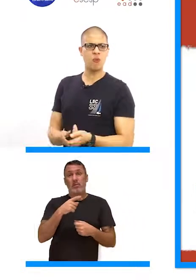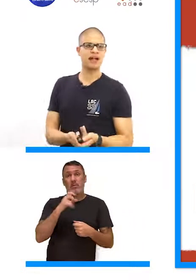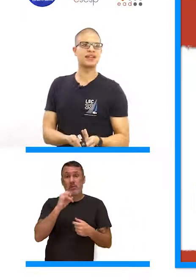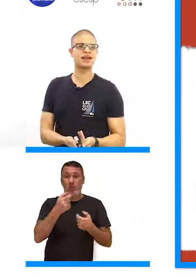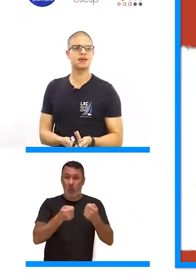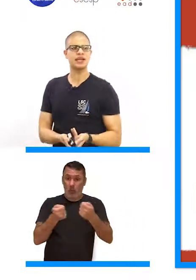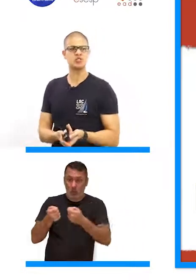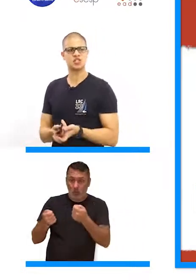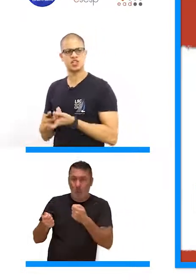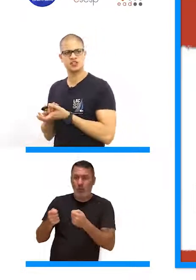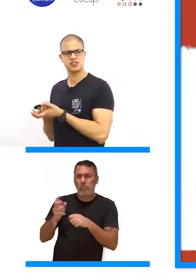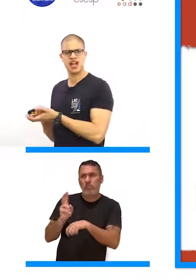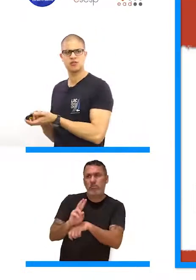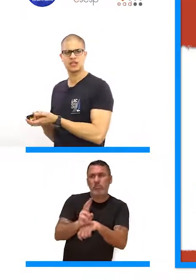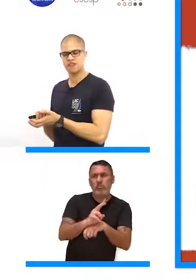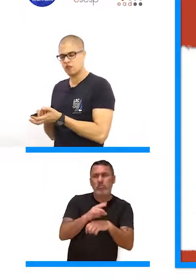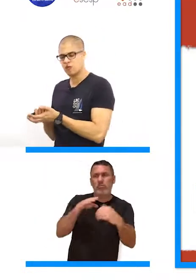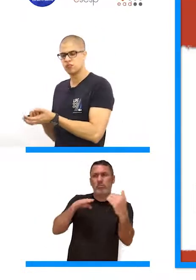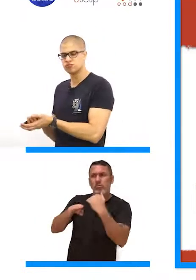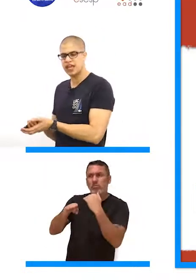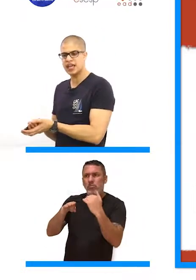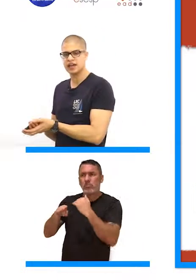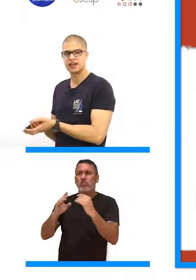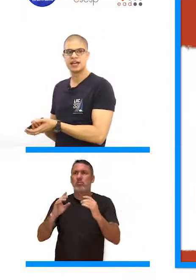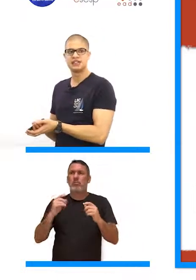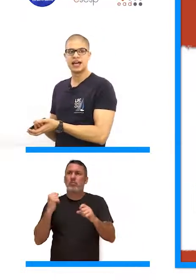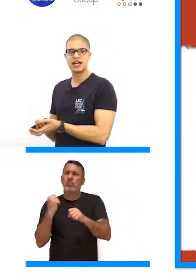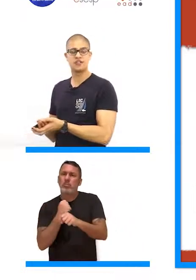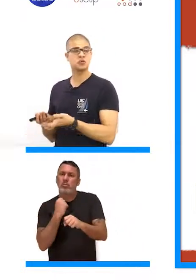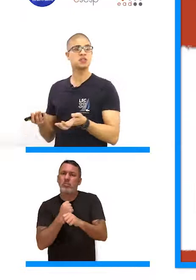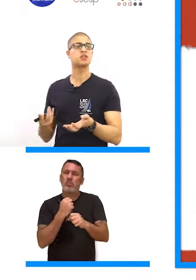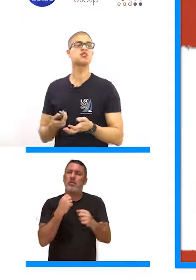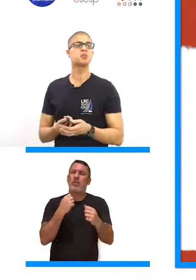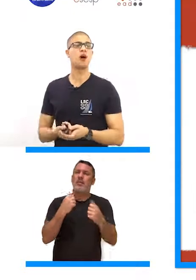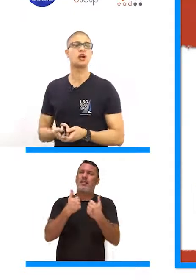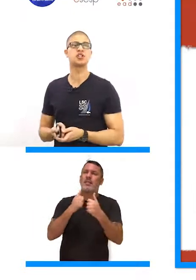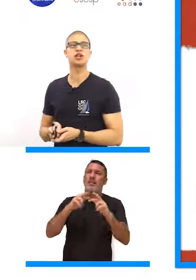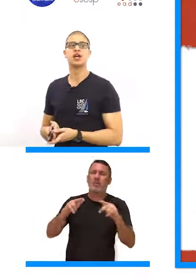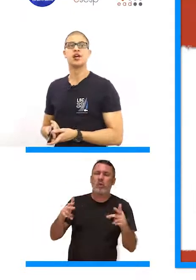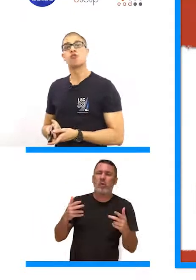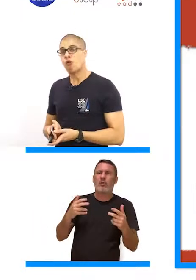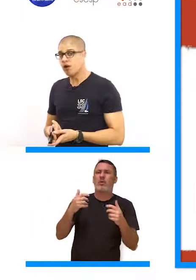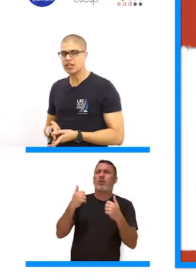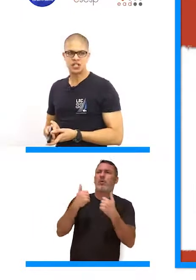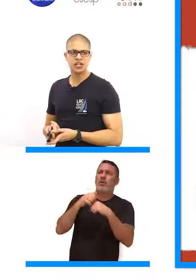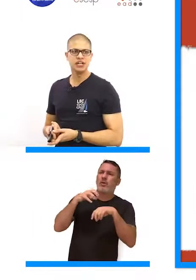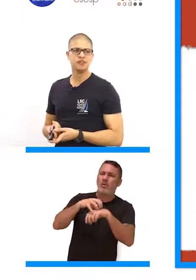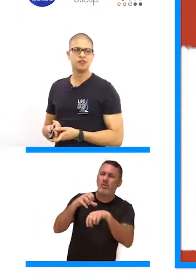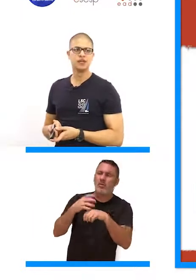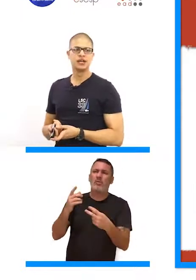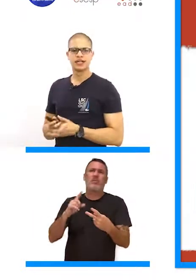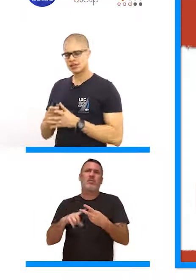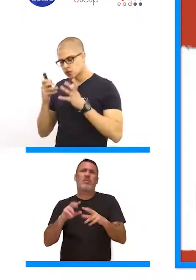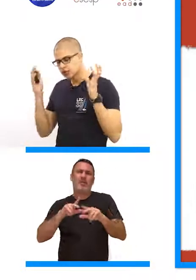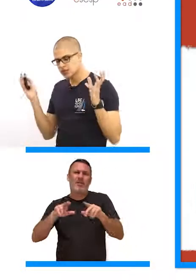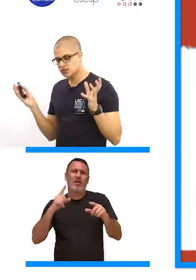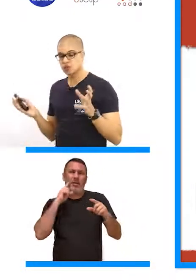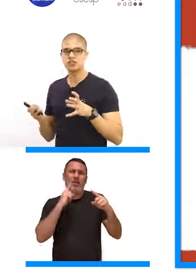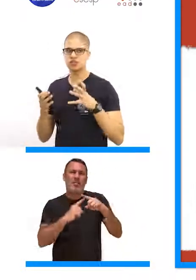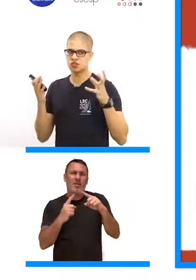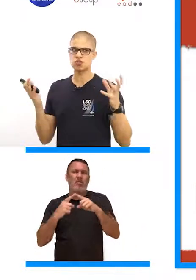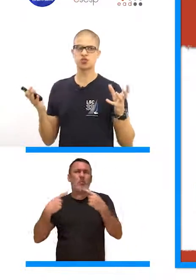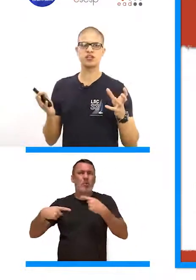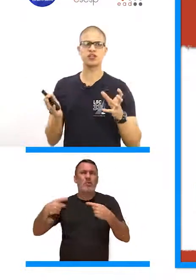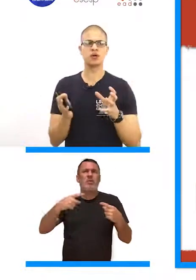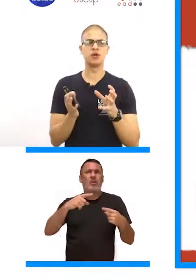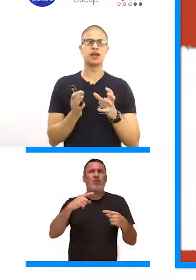para combater também isso, né? Gerenciar o tráfego, conter, investimento em transporte coletivo, todas